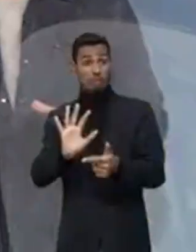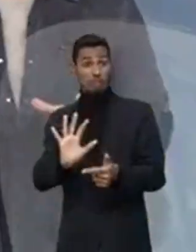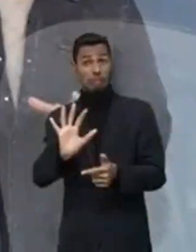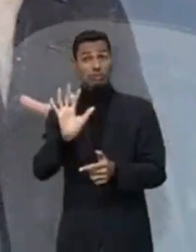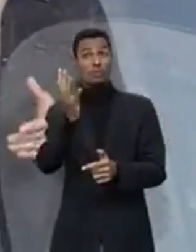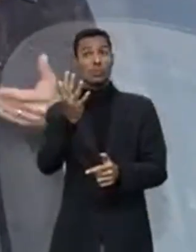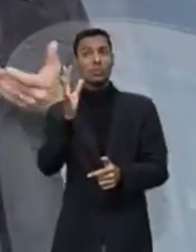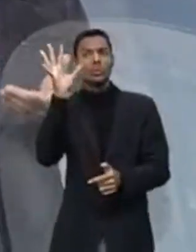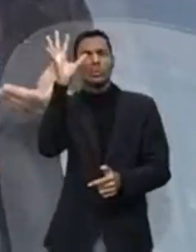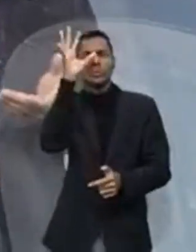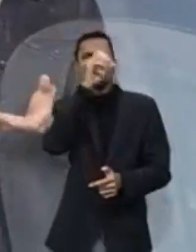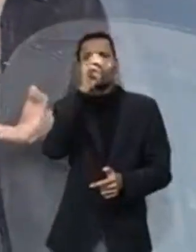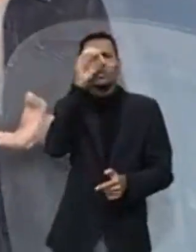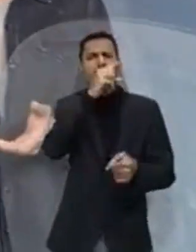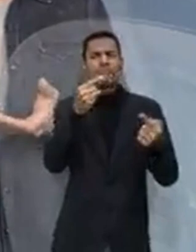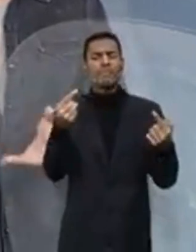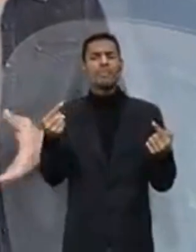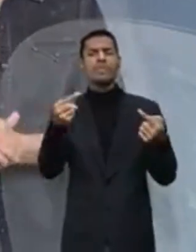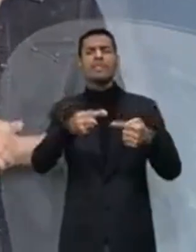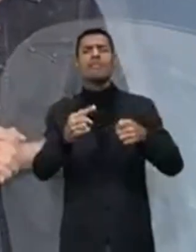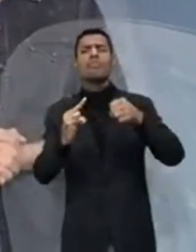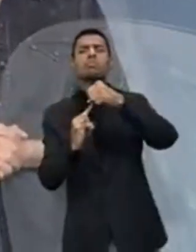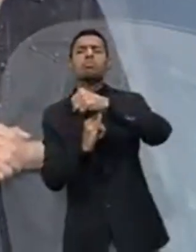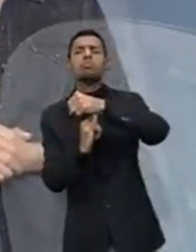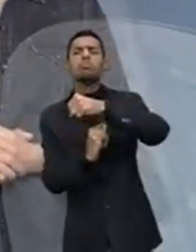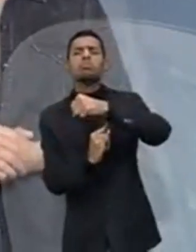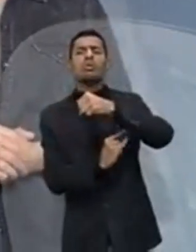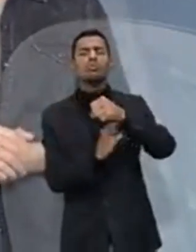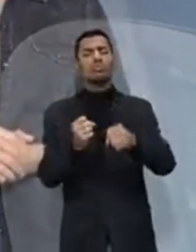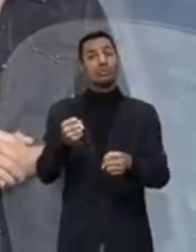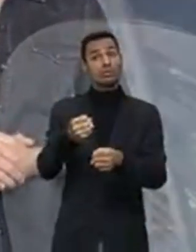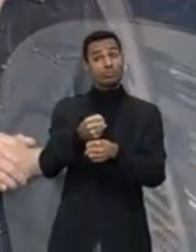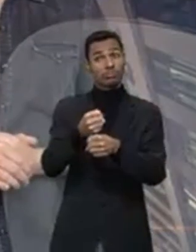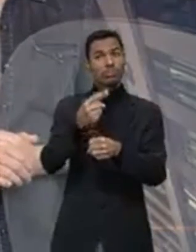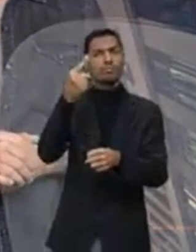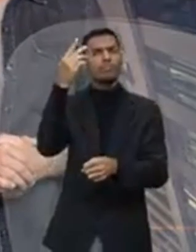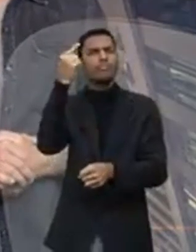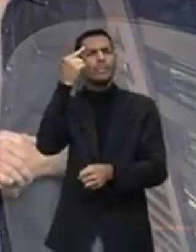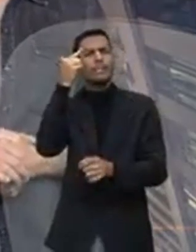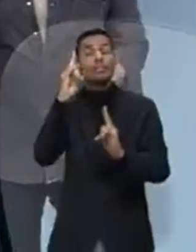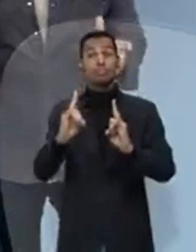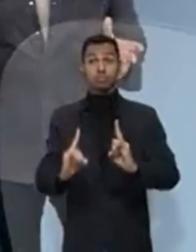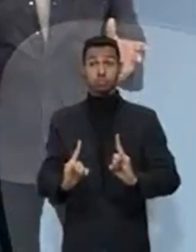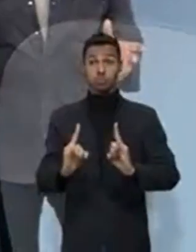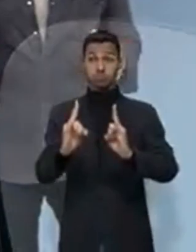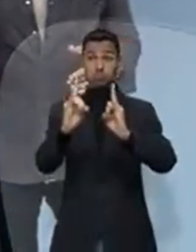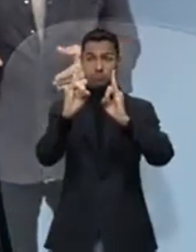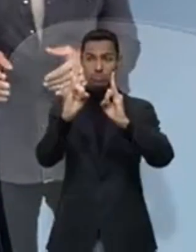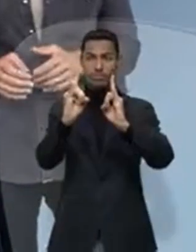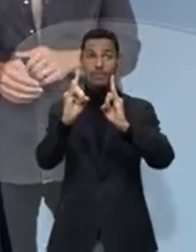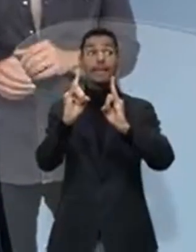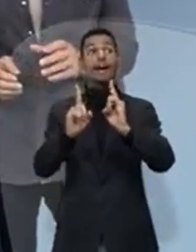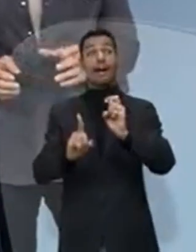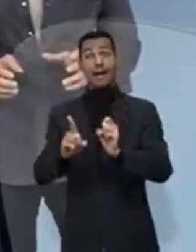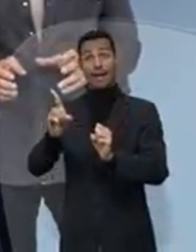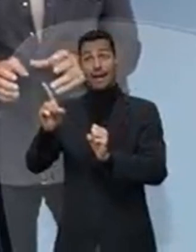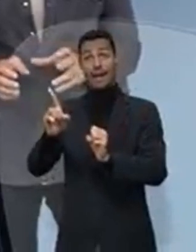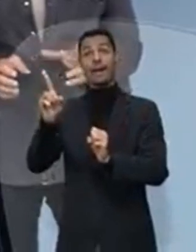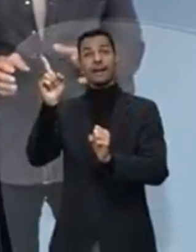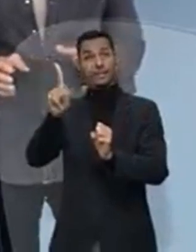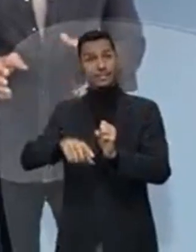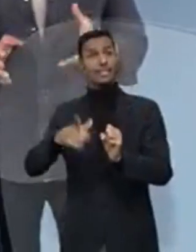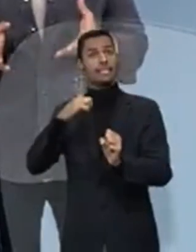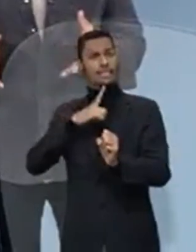Para entender o desafio que é construir pontes, vamos primeiro pensar nos prédios. Eles são estruturas que recebem